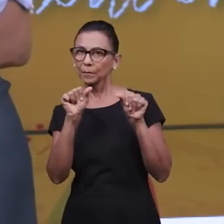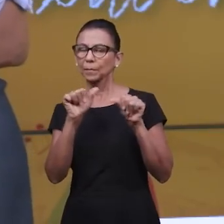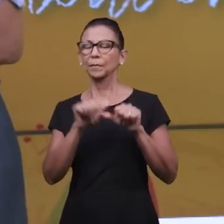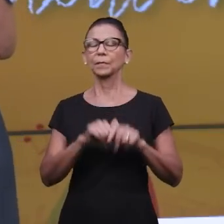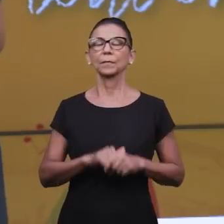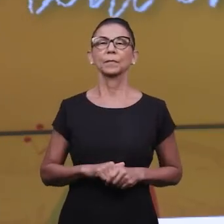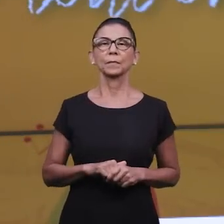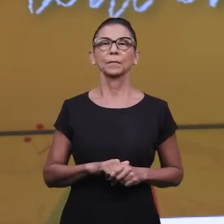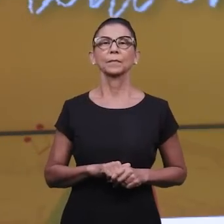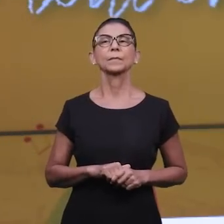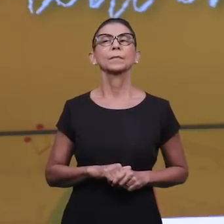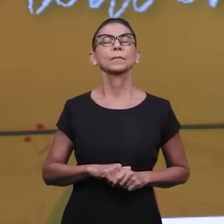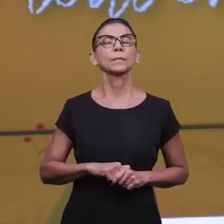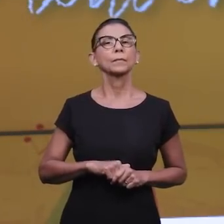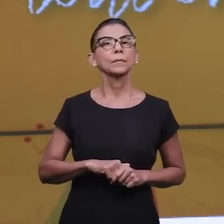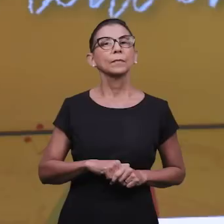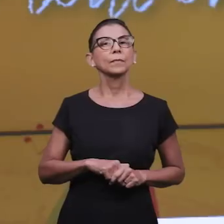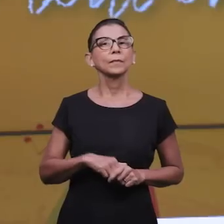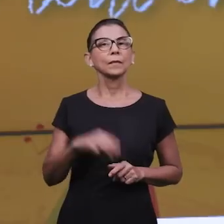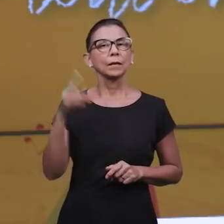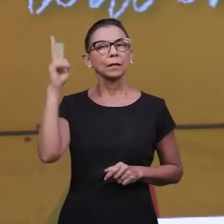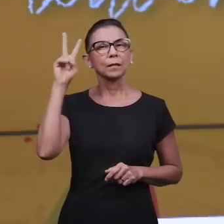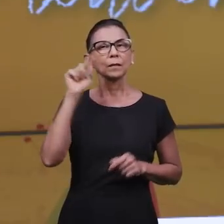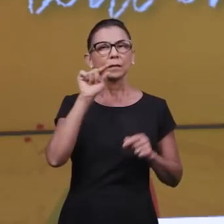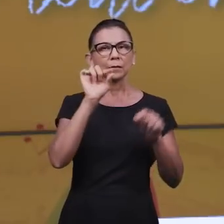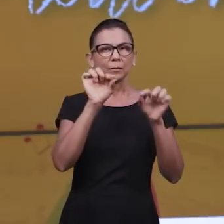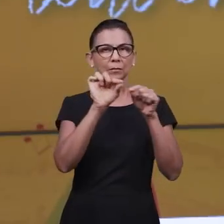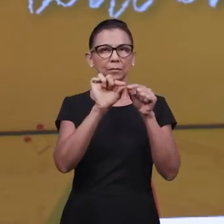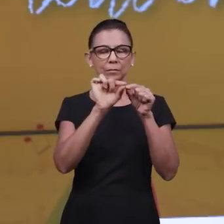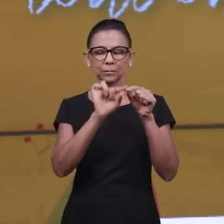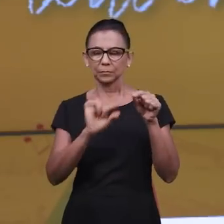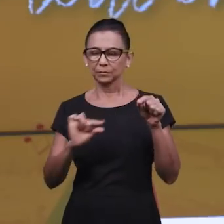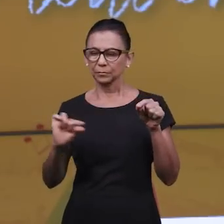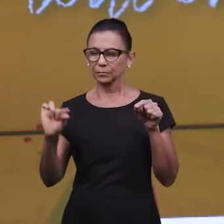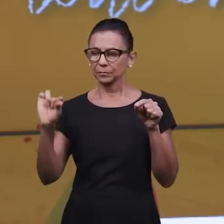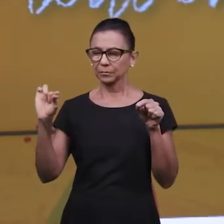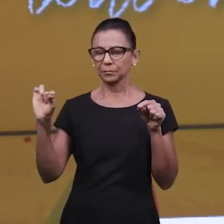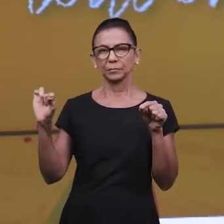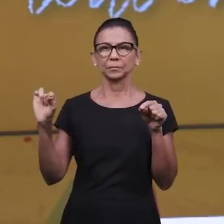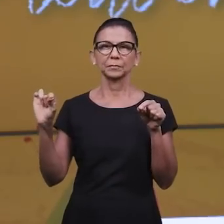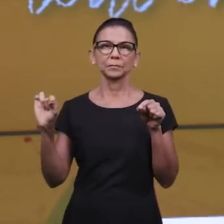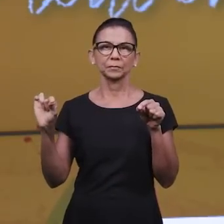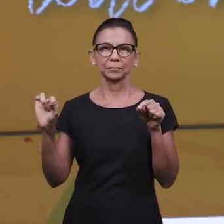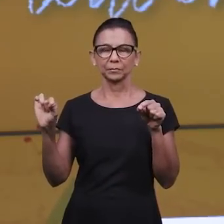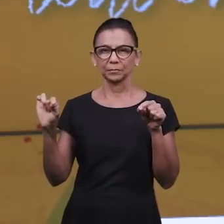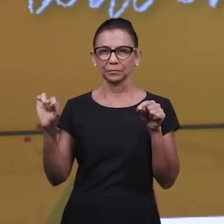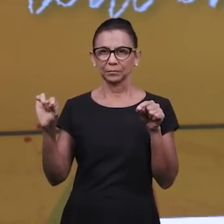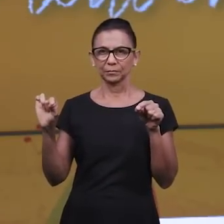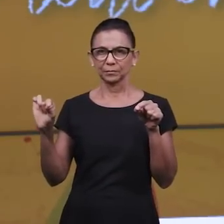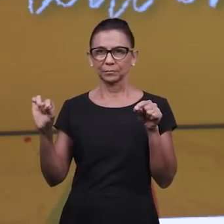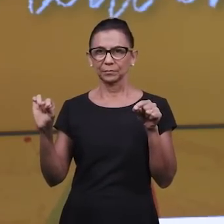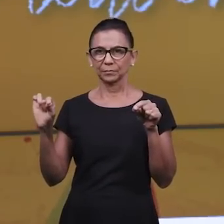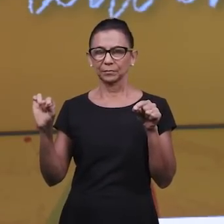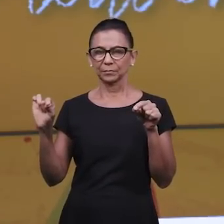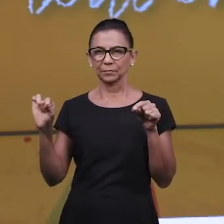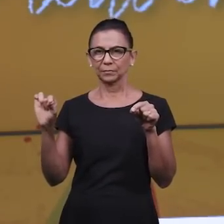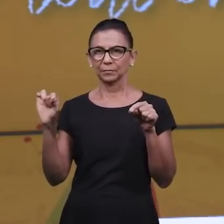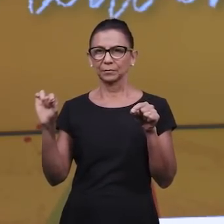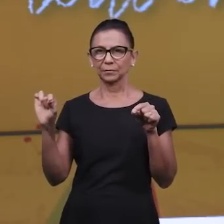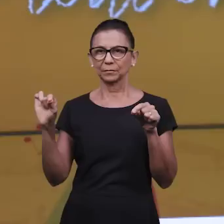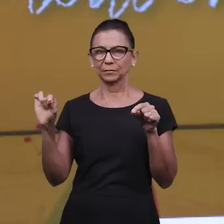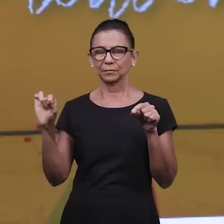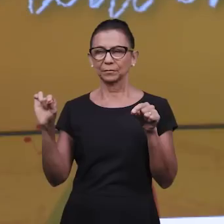que nós aprendemos sobre ligadura. Aqui a notinha igual não toca a segunda, mas espera o tempo.